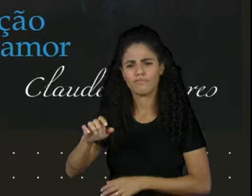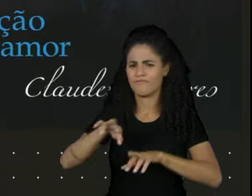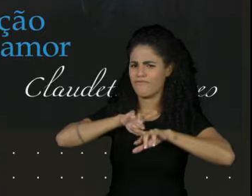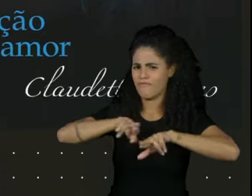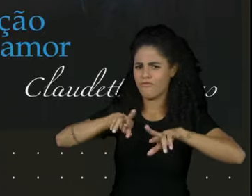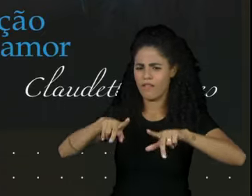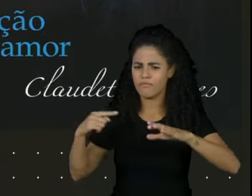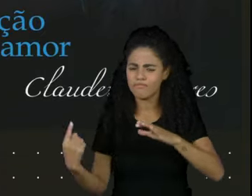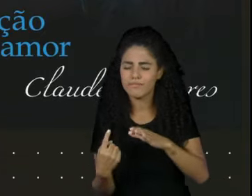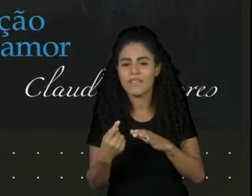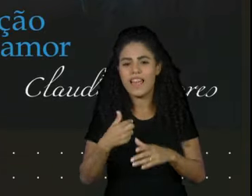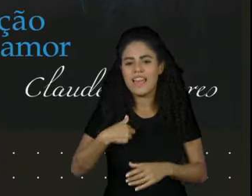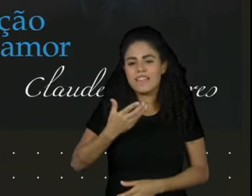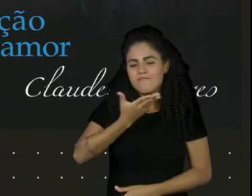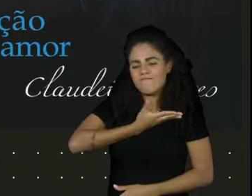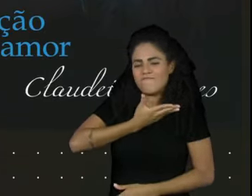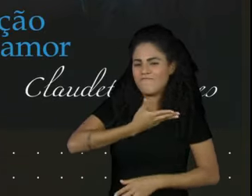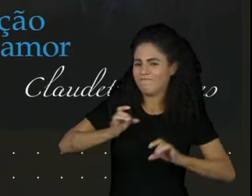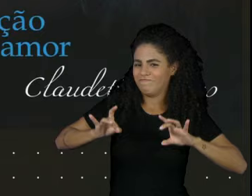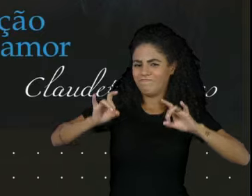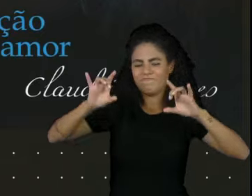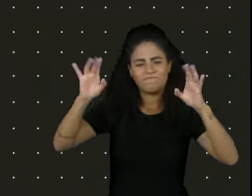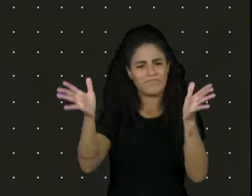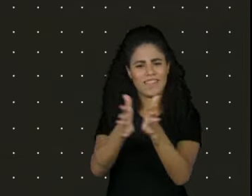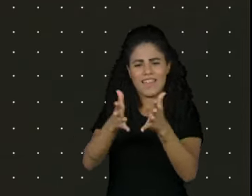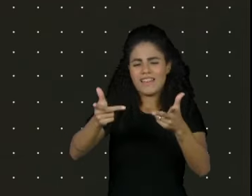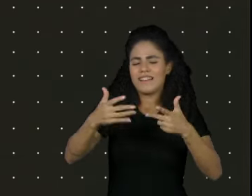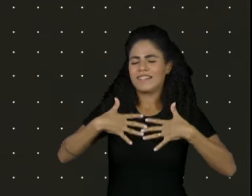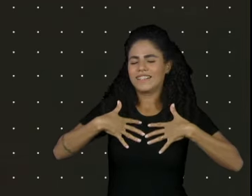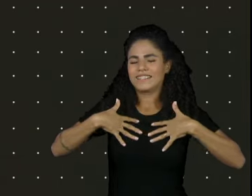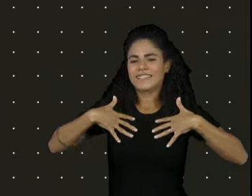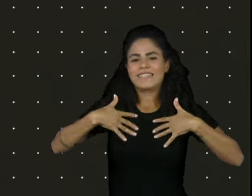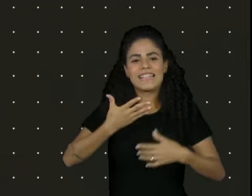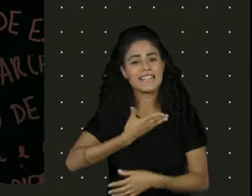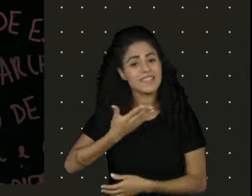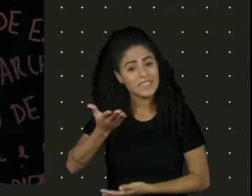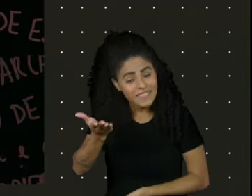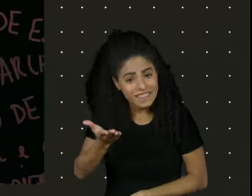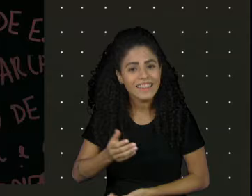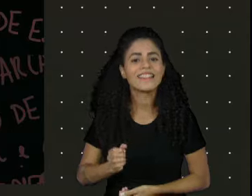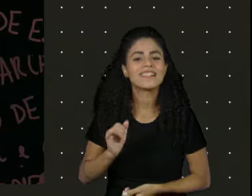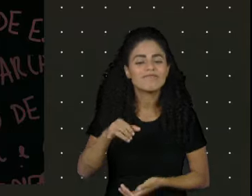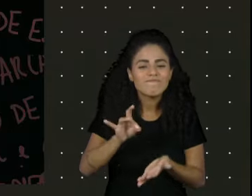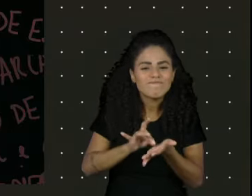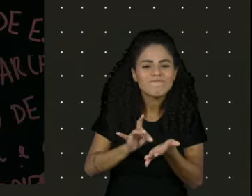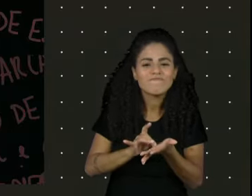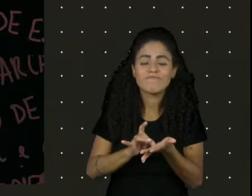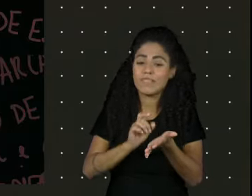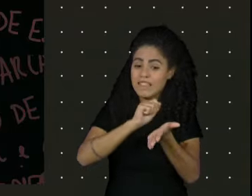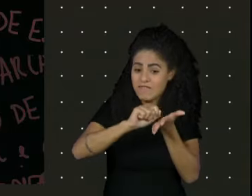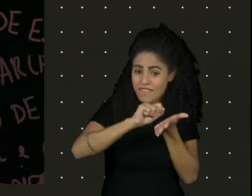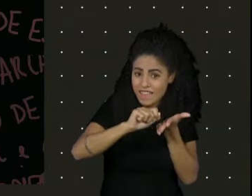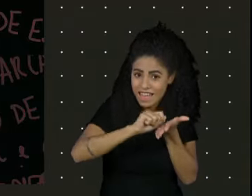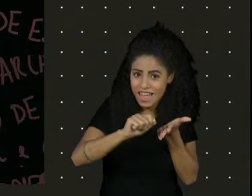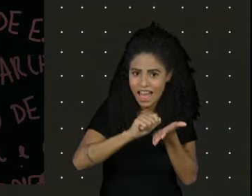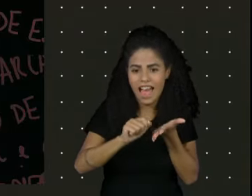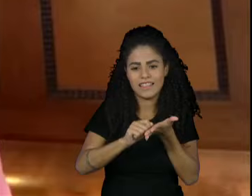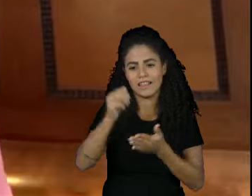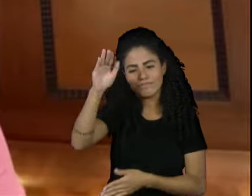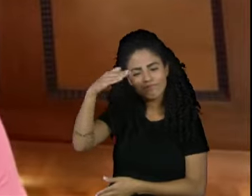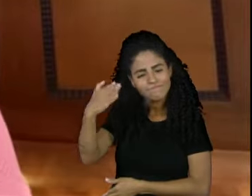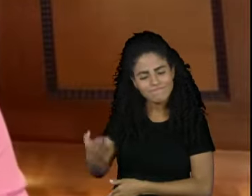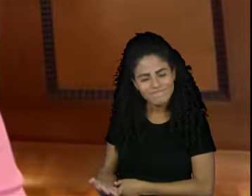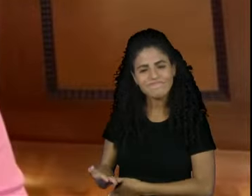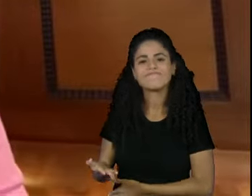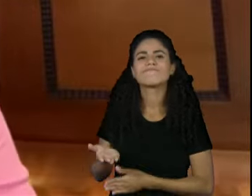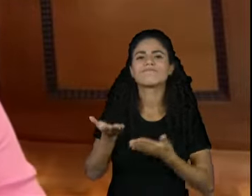e é uma amiga sensacional. Eu tenho muito orgulho de ser amigo e de ser produtor da grande Claudete Soares.